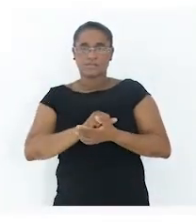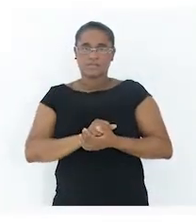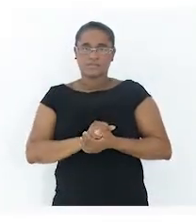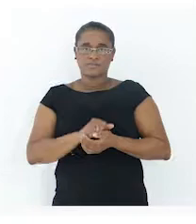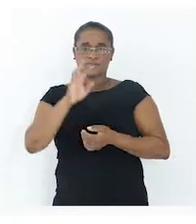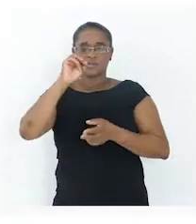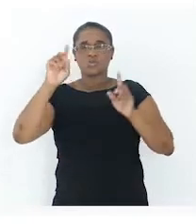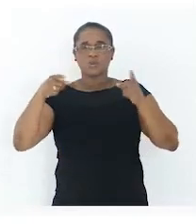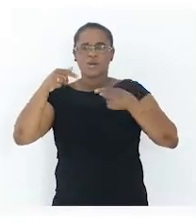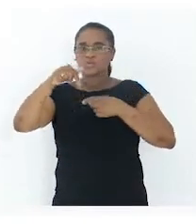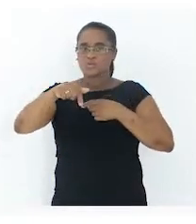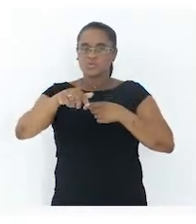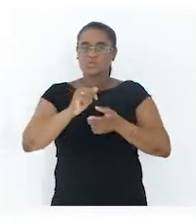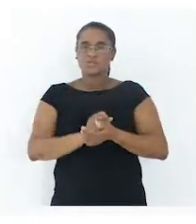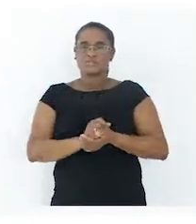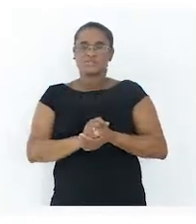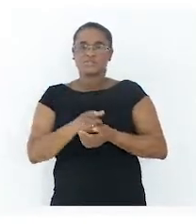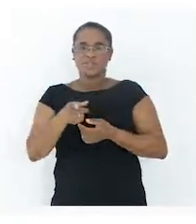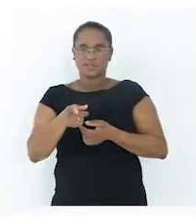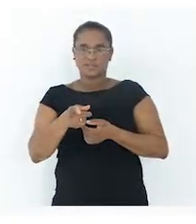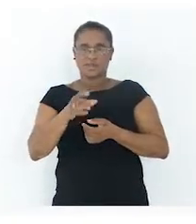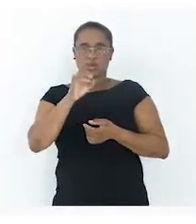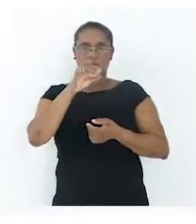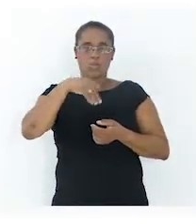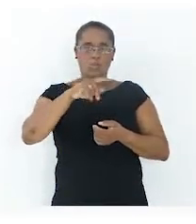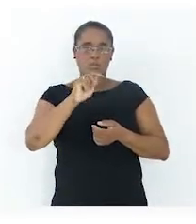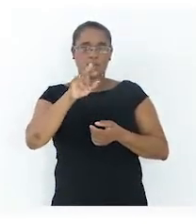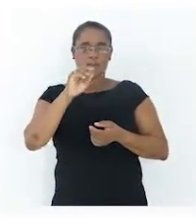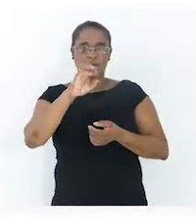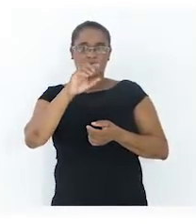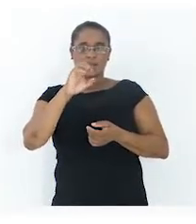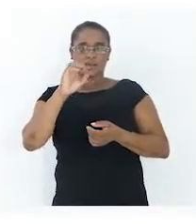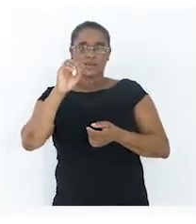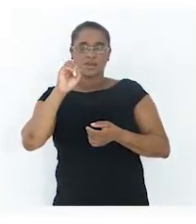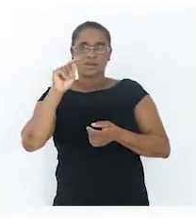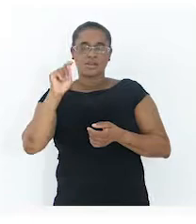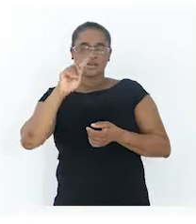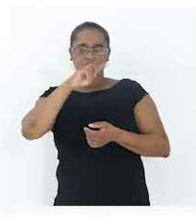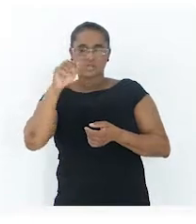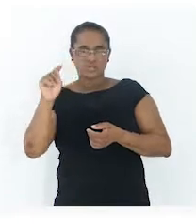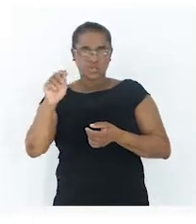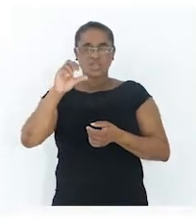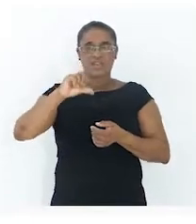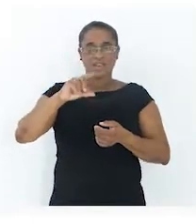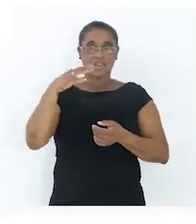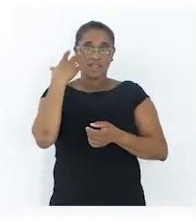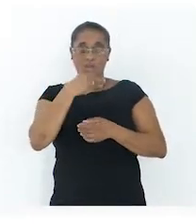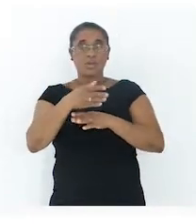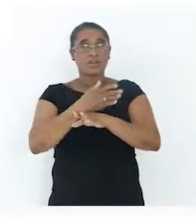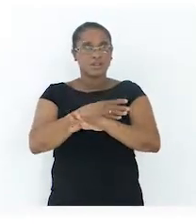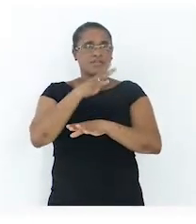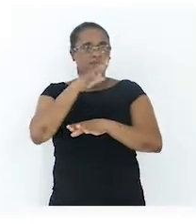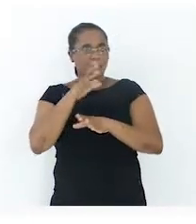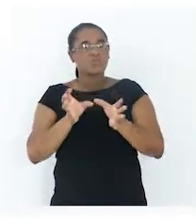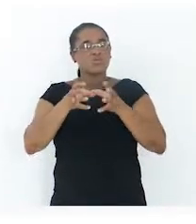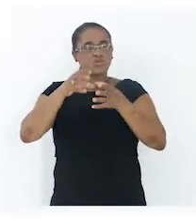O sumário de hoje é o seguinte: operações em que, na aula anterior, nós falamos de conjunto